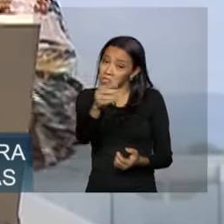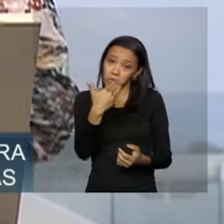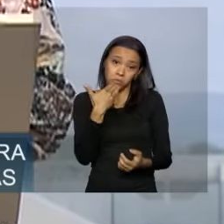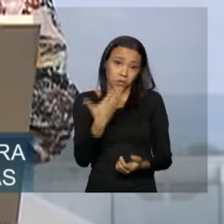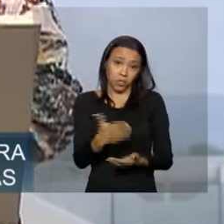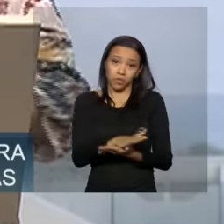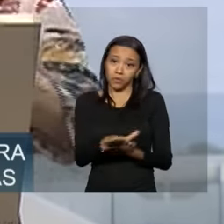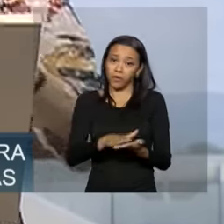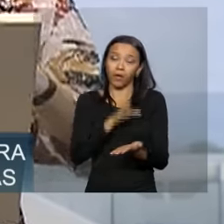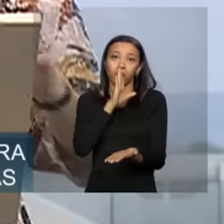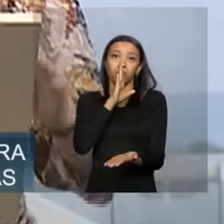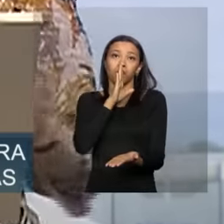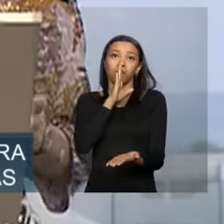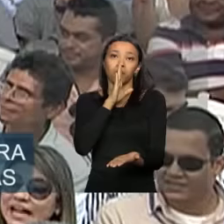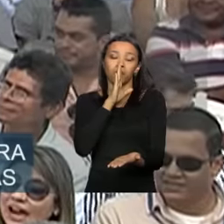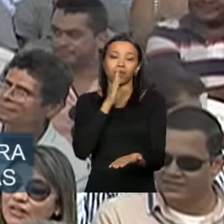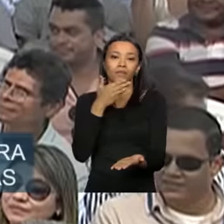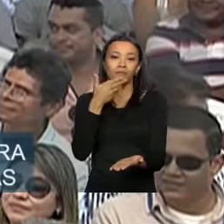pediram? Tá.